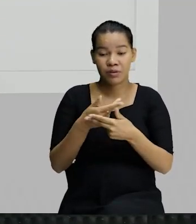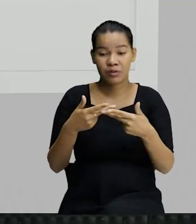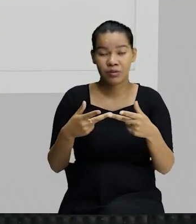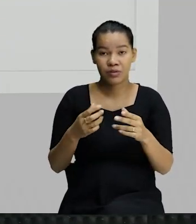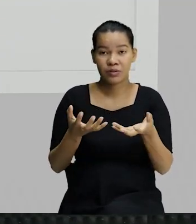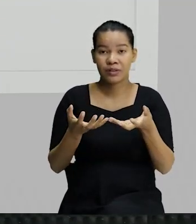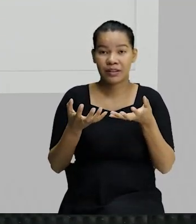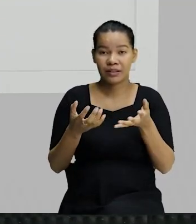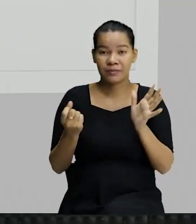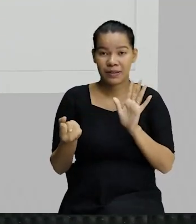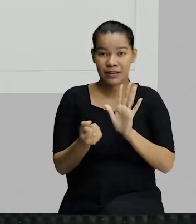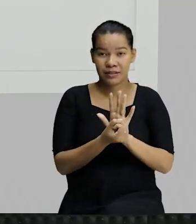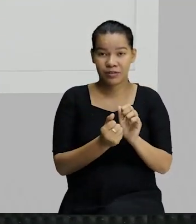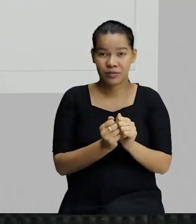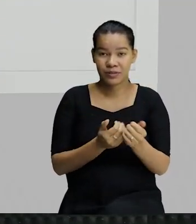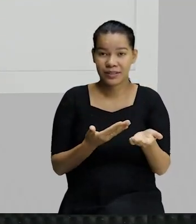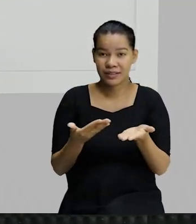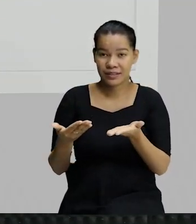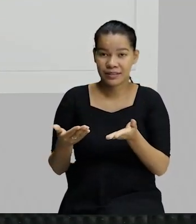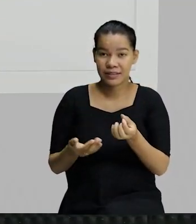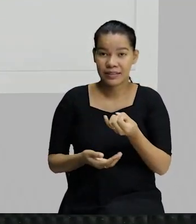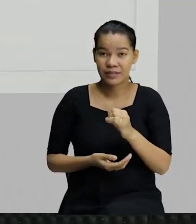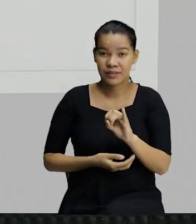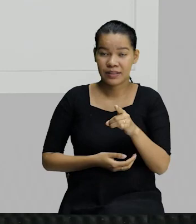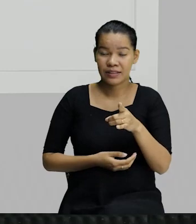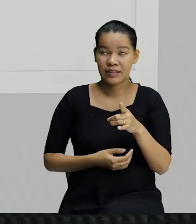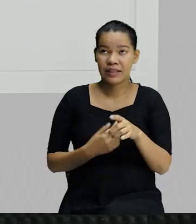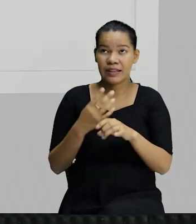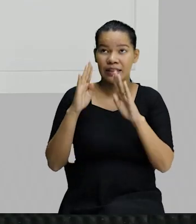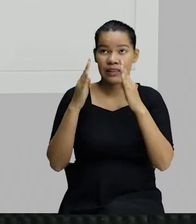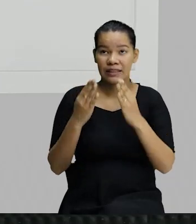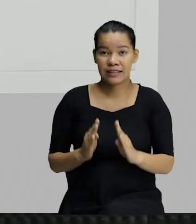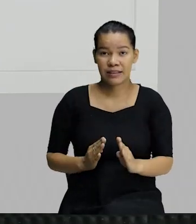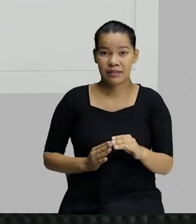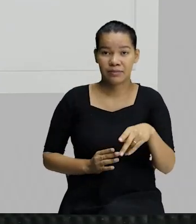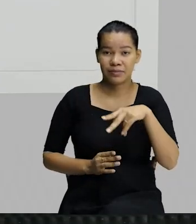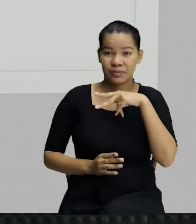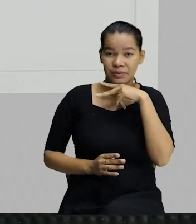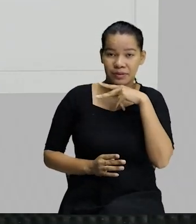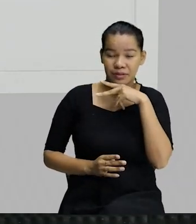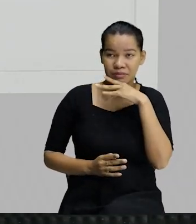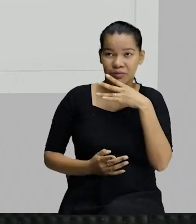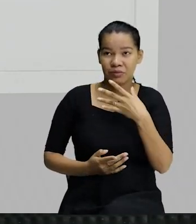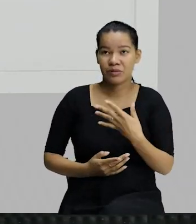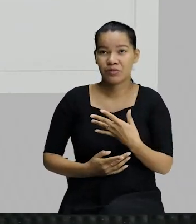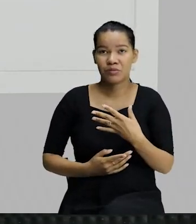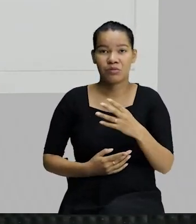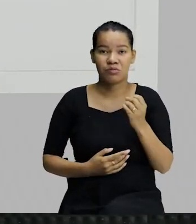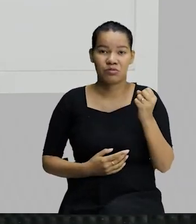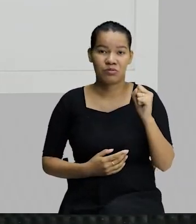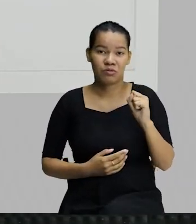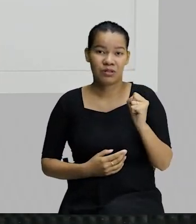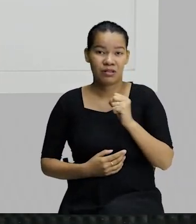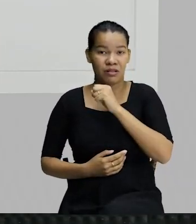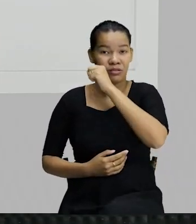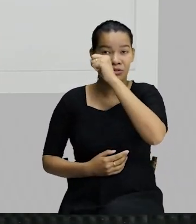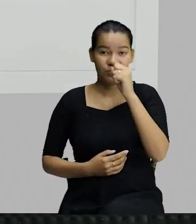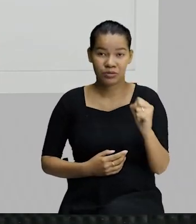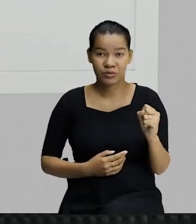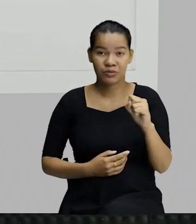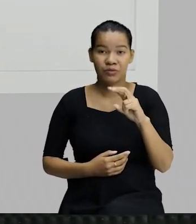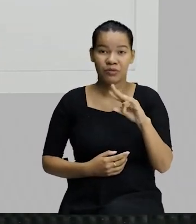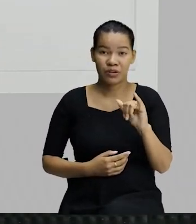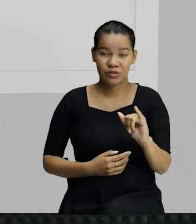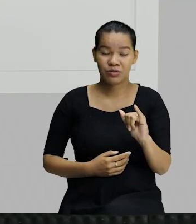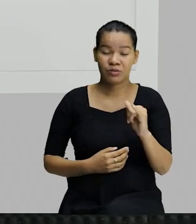quero marcar aqui com vocês. Se vocês pegarem o ideal socrático, platônico, que eles vão se confundir, obviamente, você sabe que Platão, né,